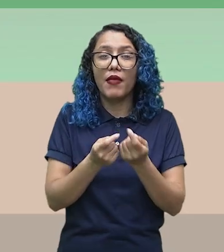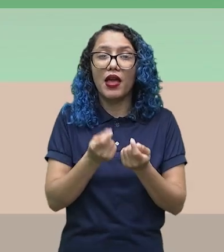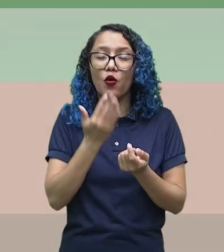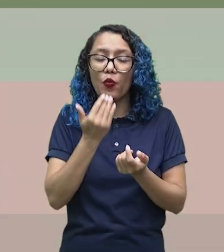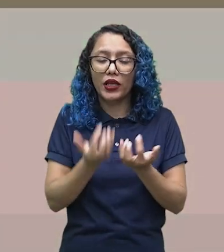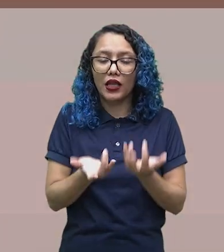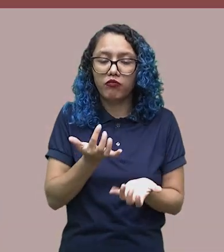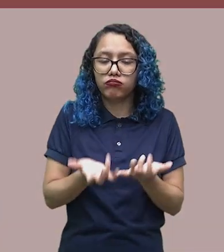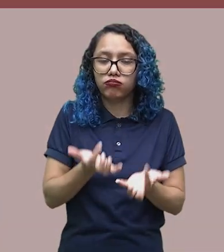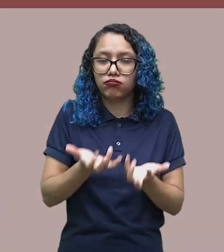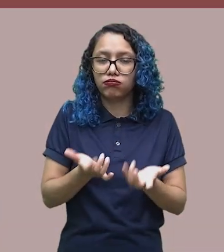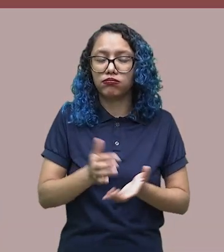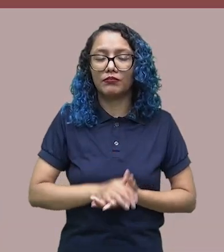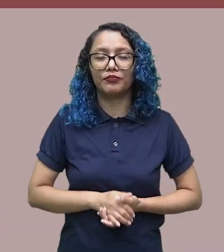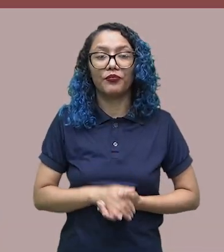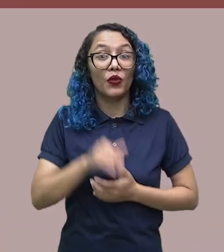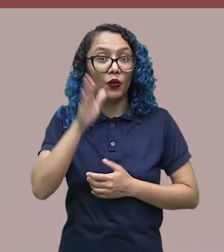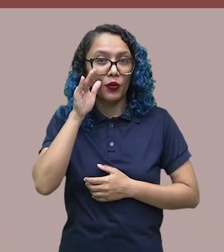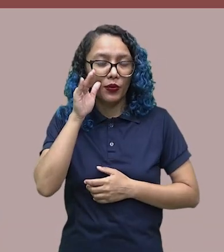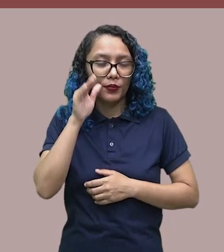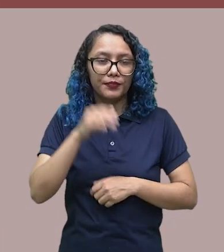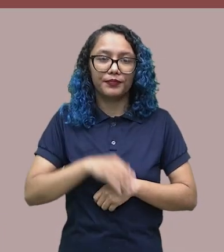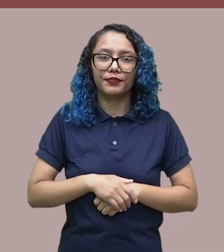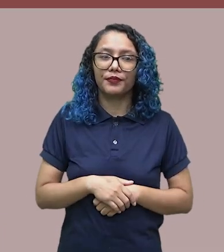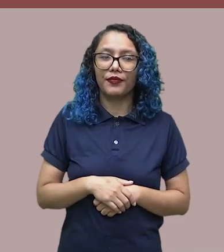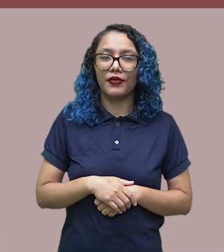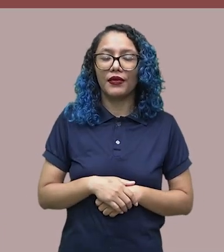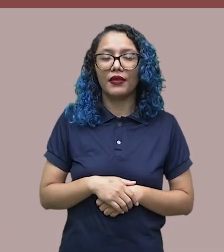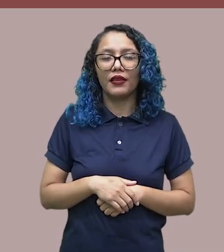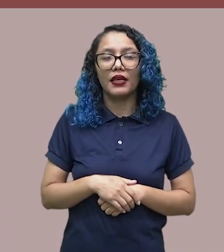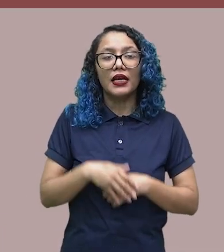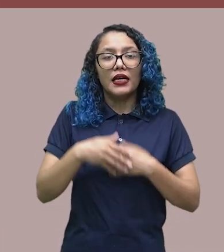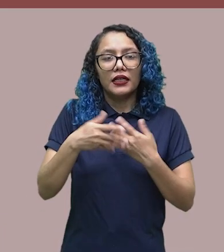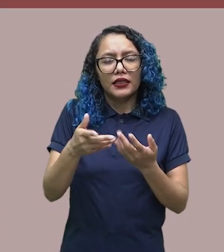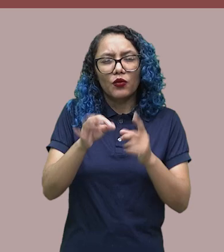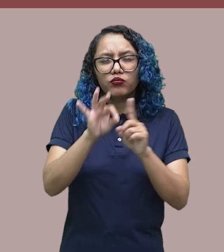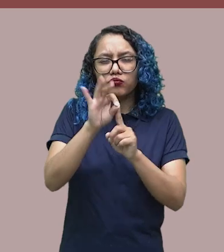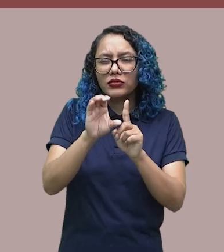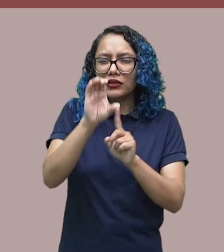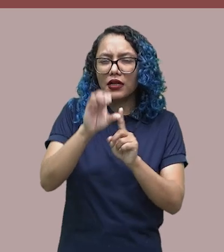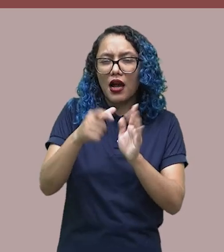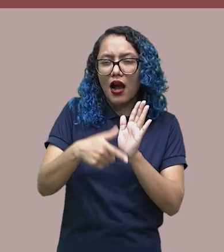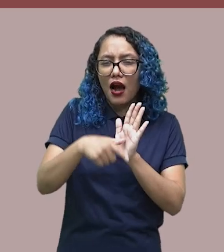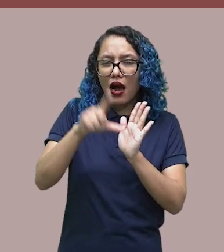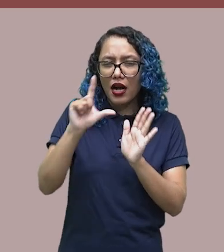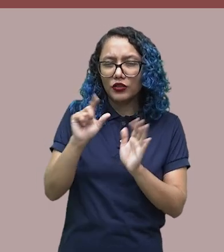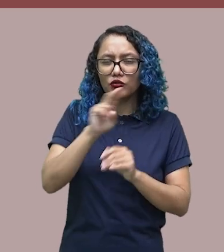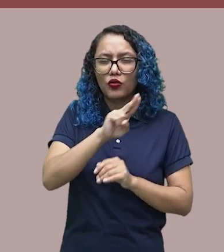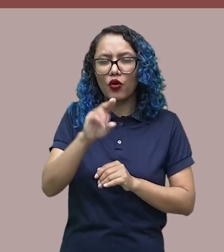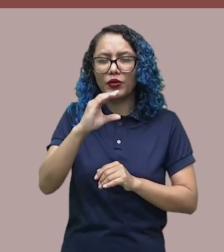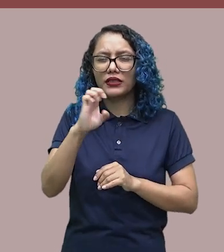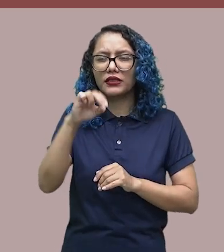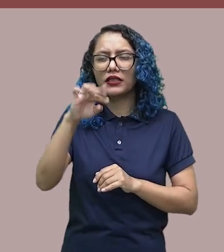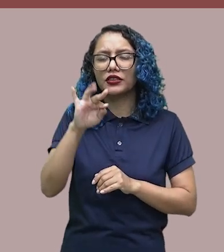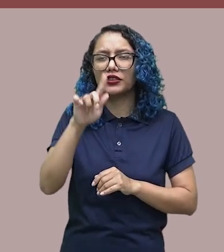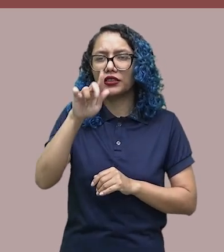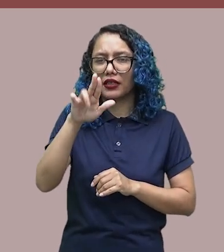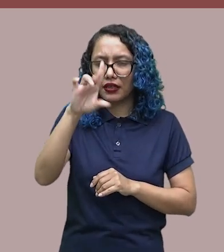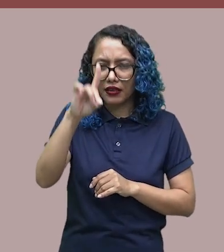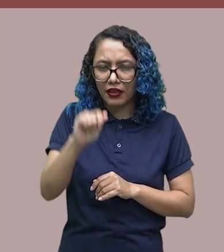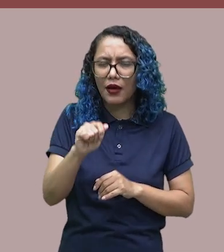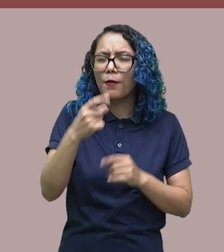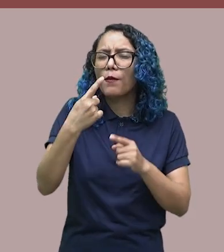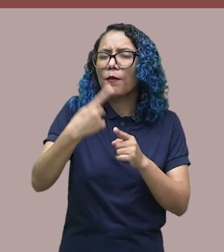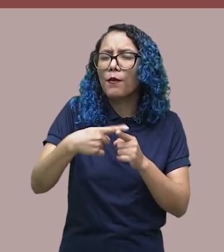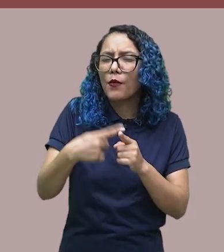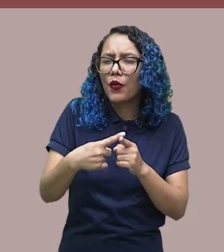alimentos. Curiosidade: sabia que a escala Celsius inicialmente era chamada de centígrada, devido aos